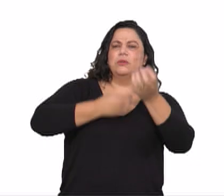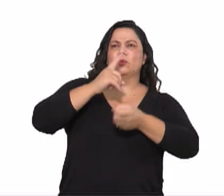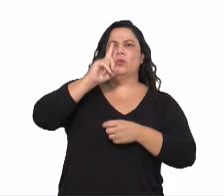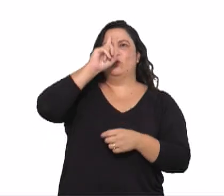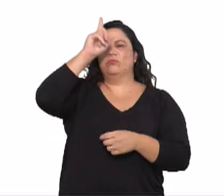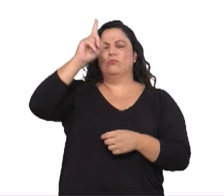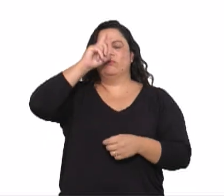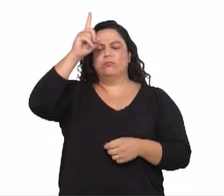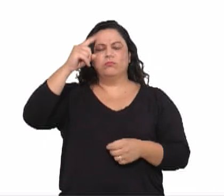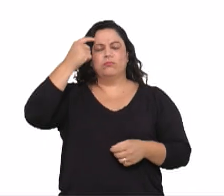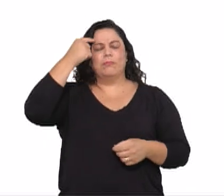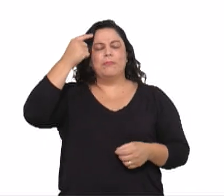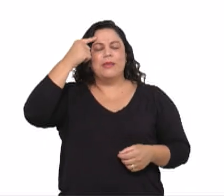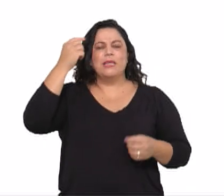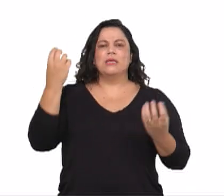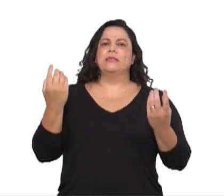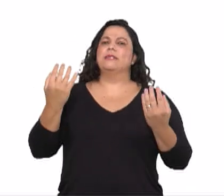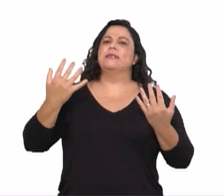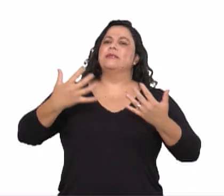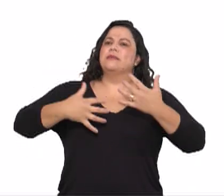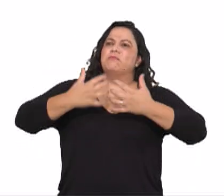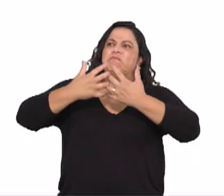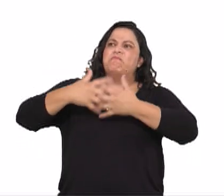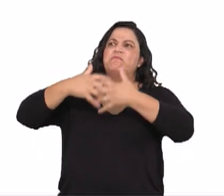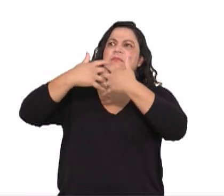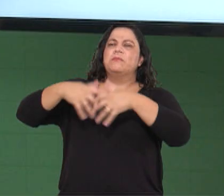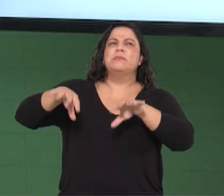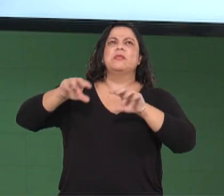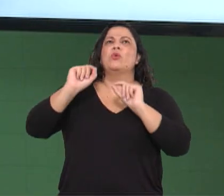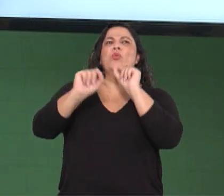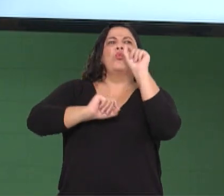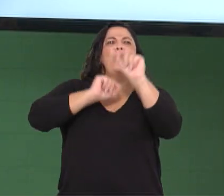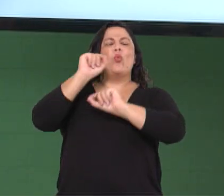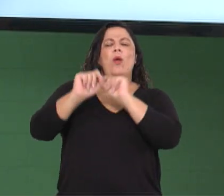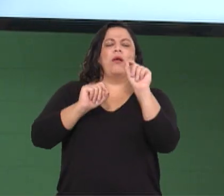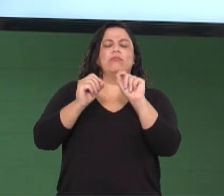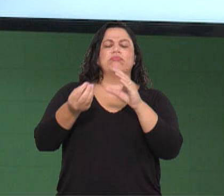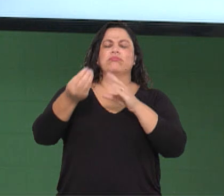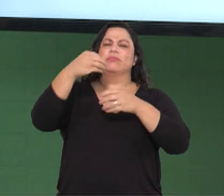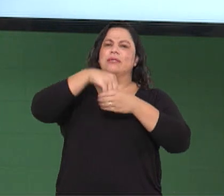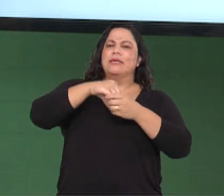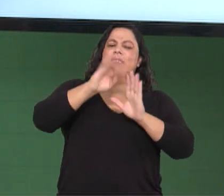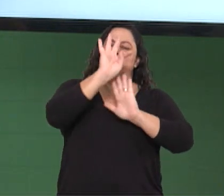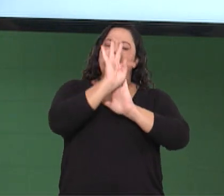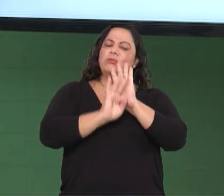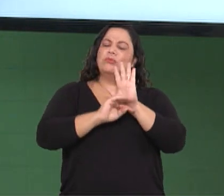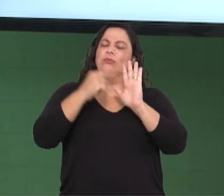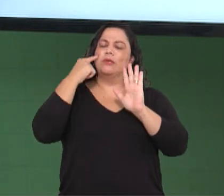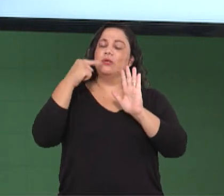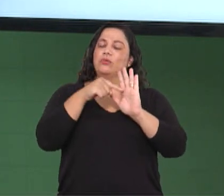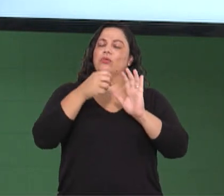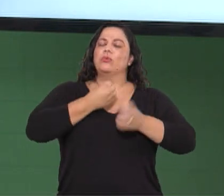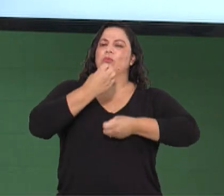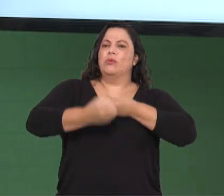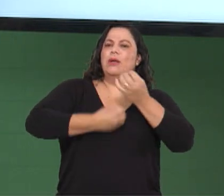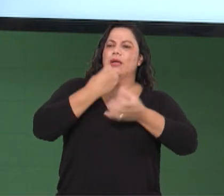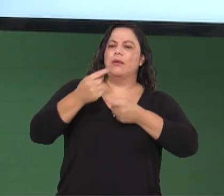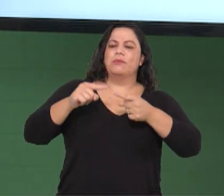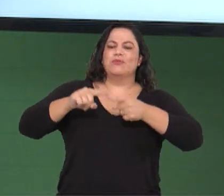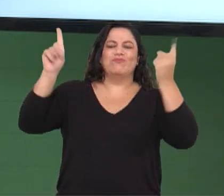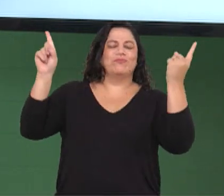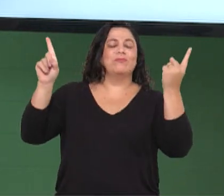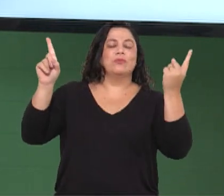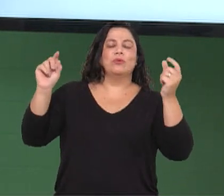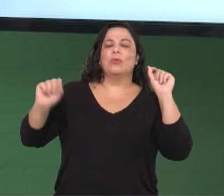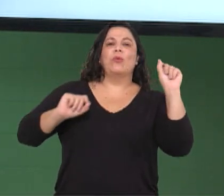ideias que são contrárias? Quais são essas palavras lá no meu texto, lá no meu poema? Quais são essas